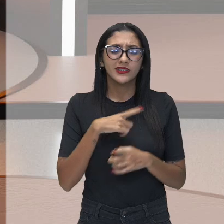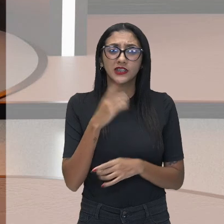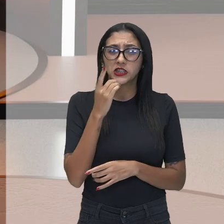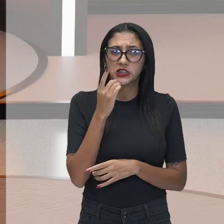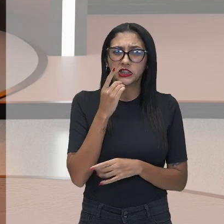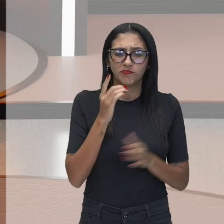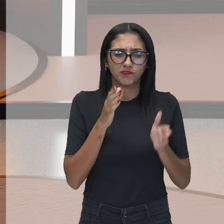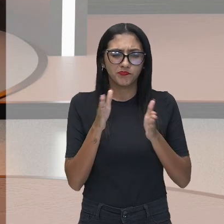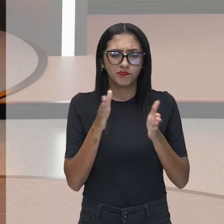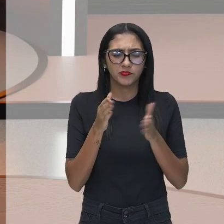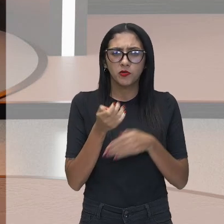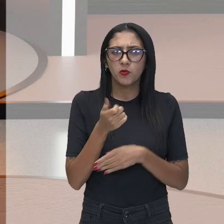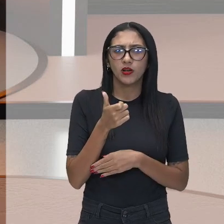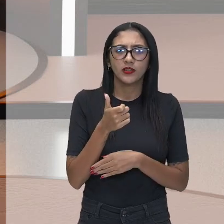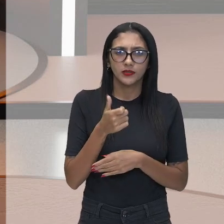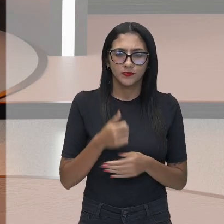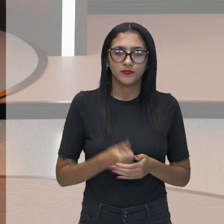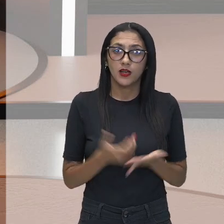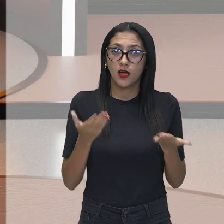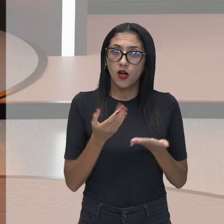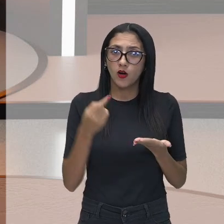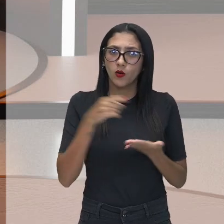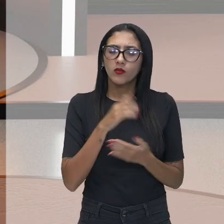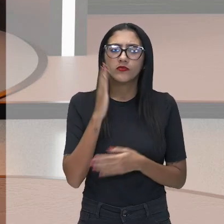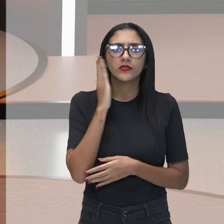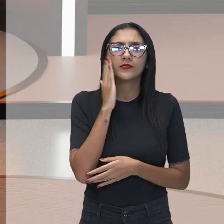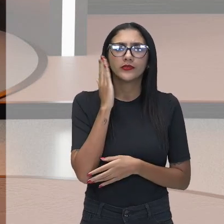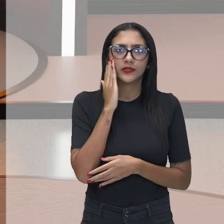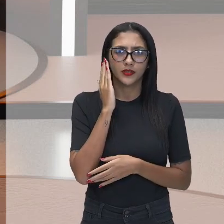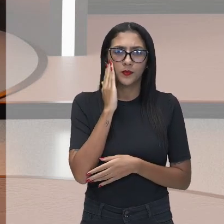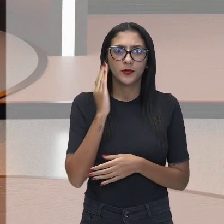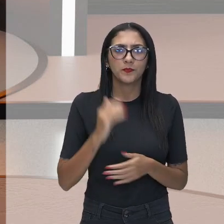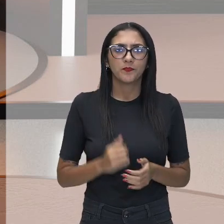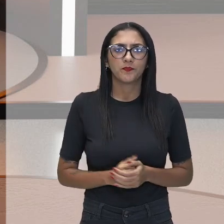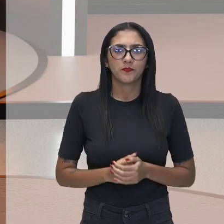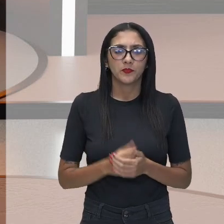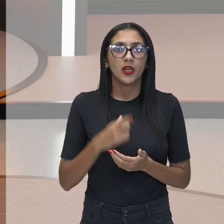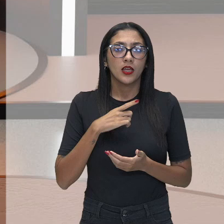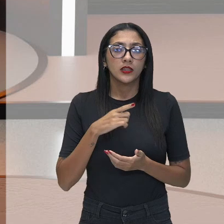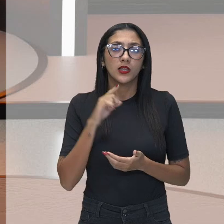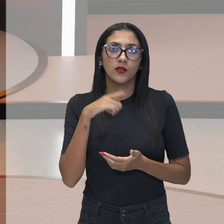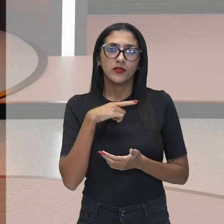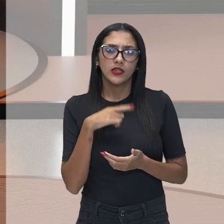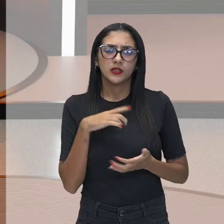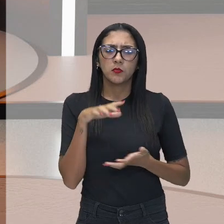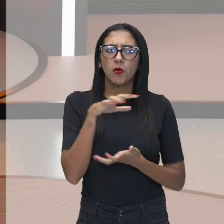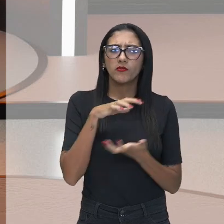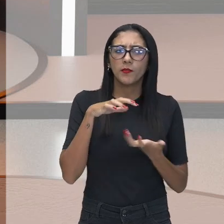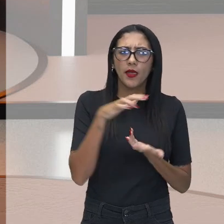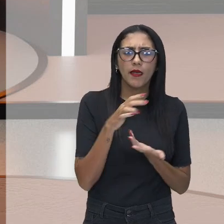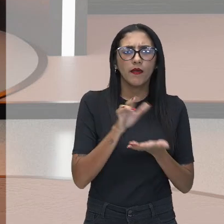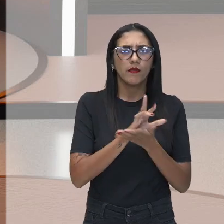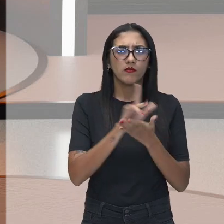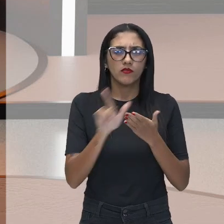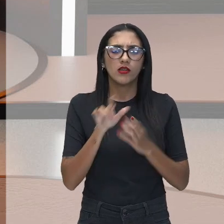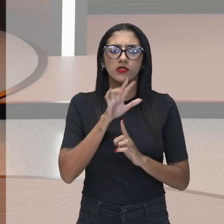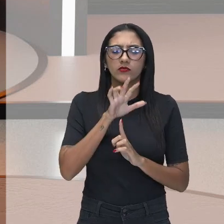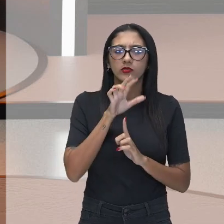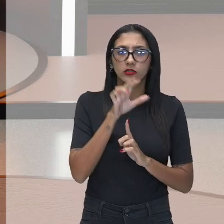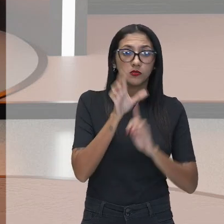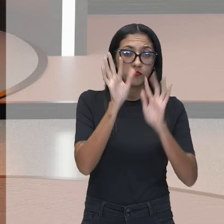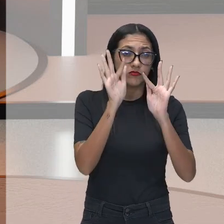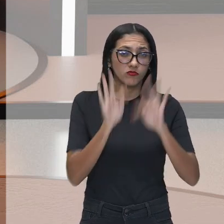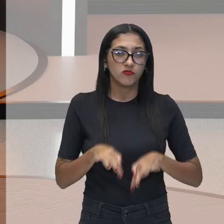próximas? Se você não sabia, agora vai ficar sabendo que, na verdade, o movimento abolicionista, as questões de fim da